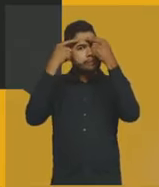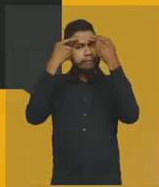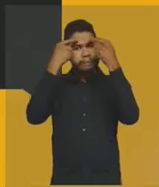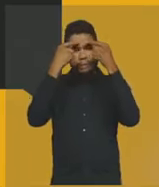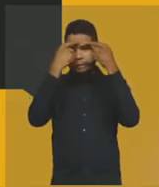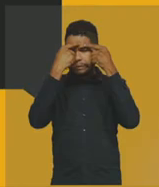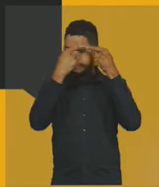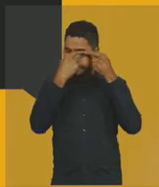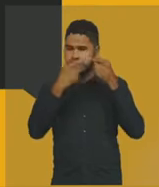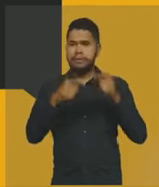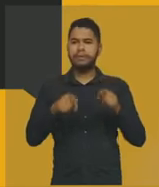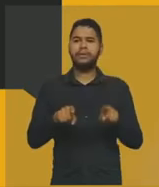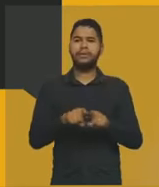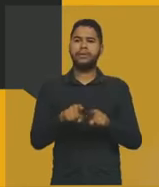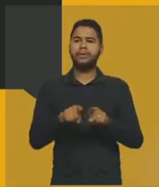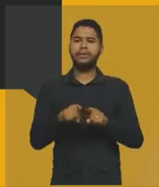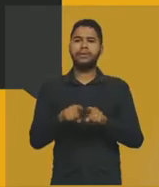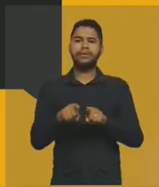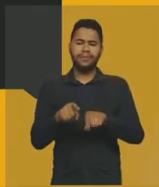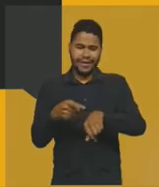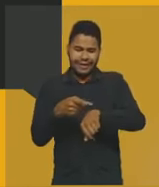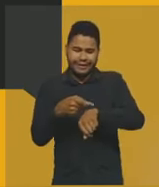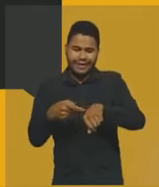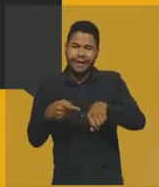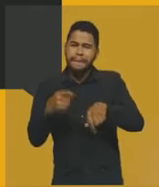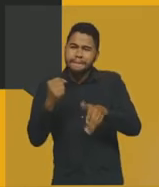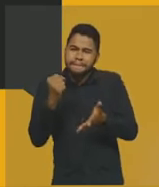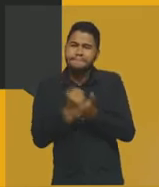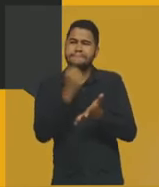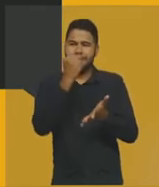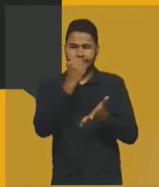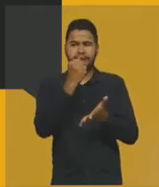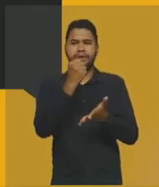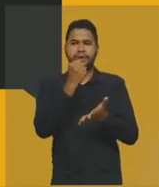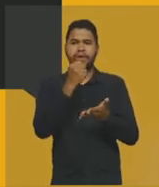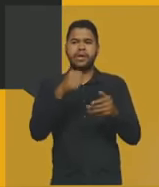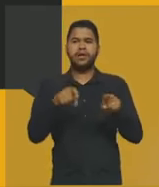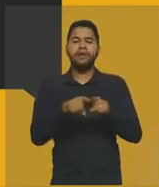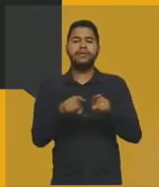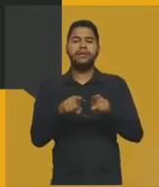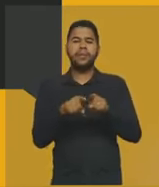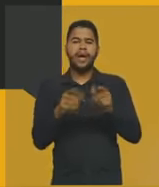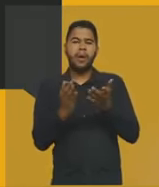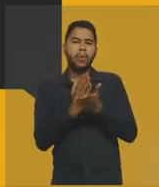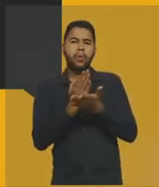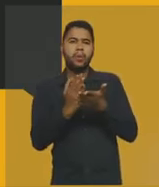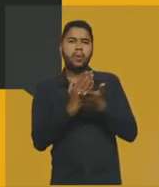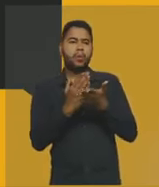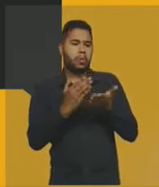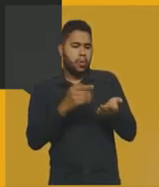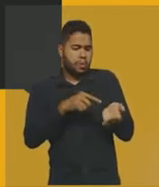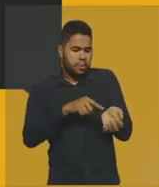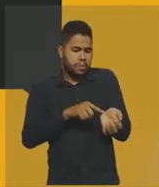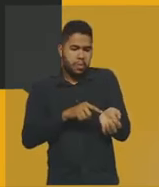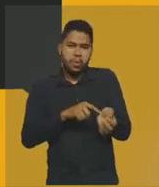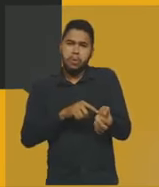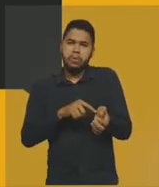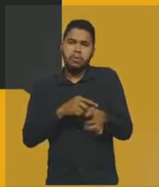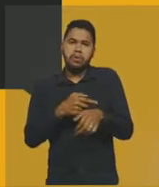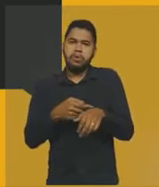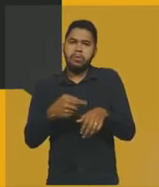espinhas. Scar, cicatriz. Spot, sinal, marca, ok?